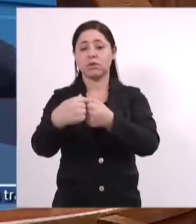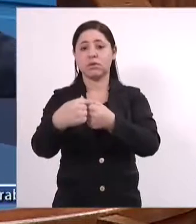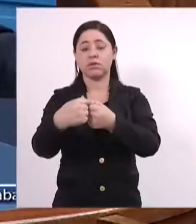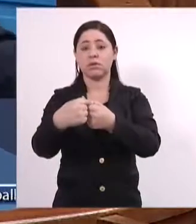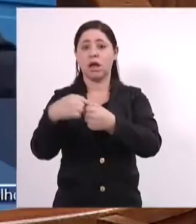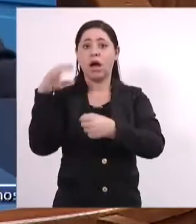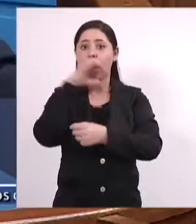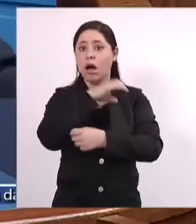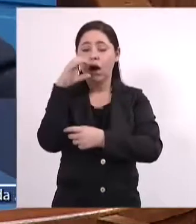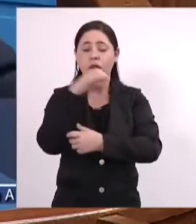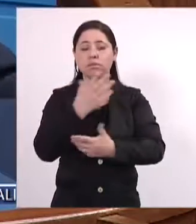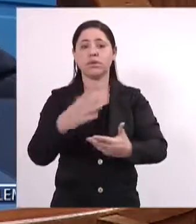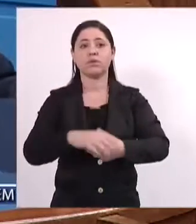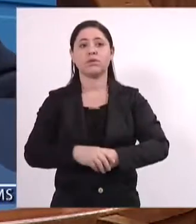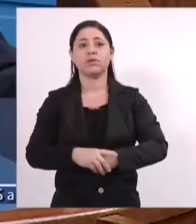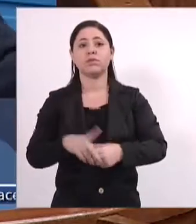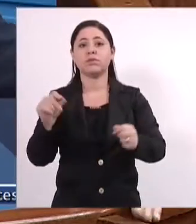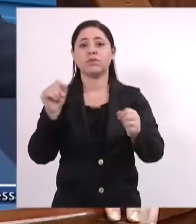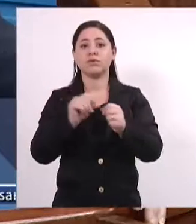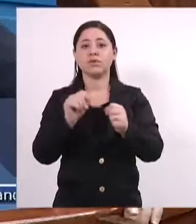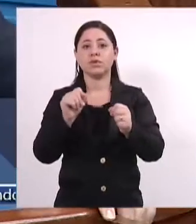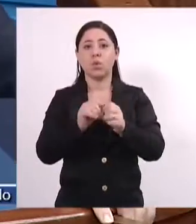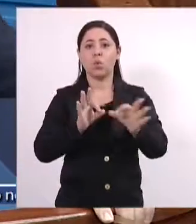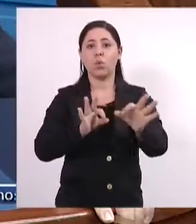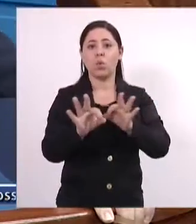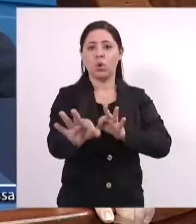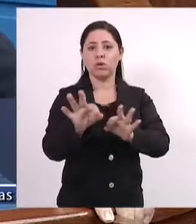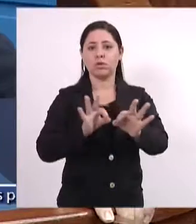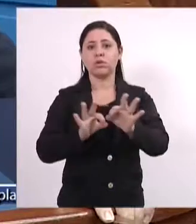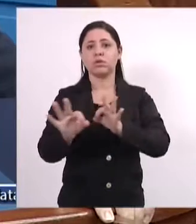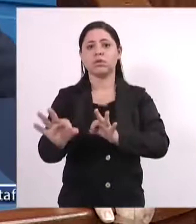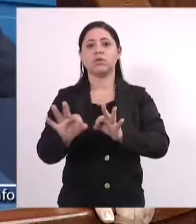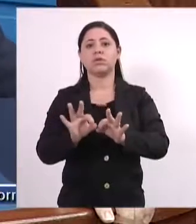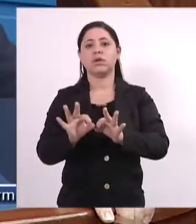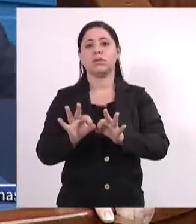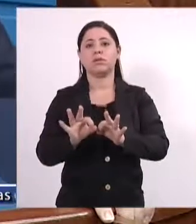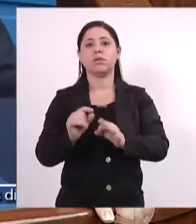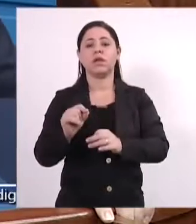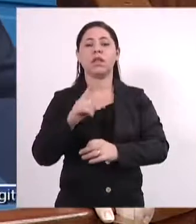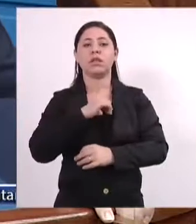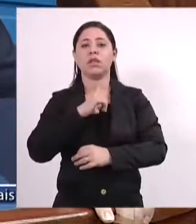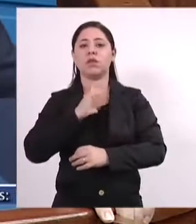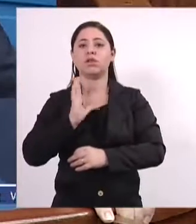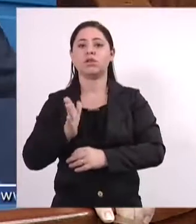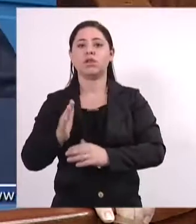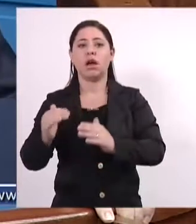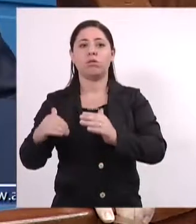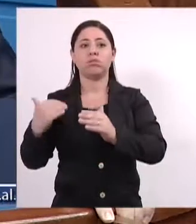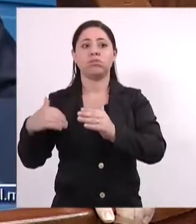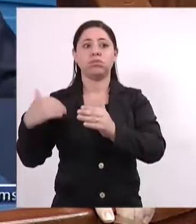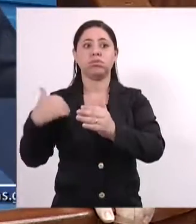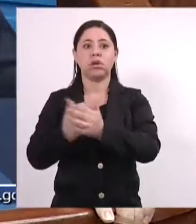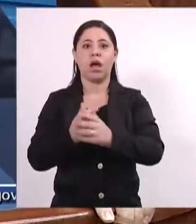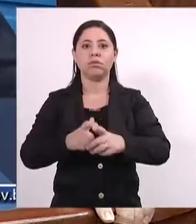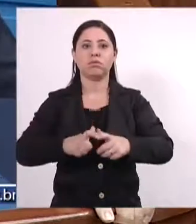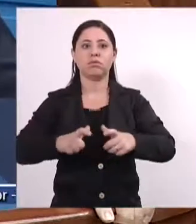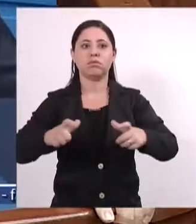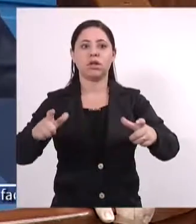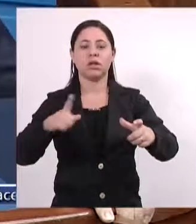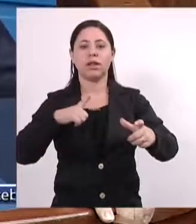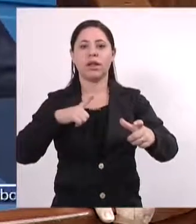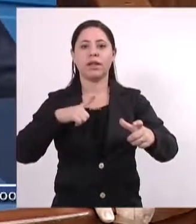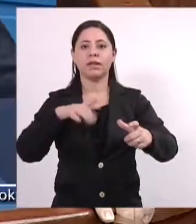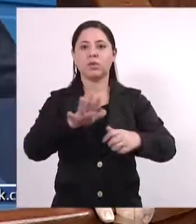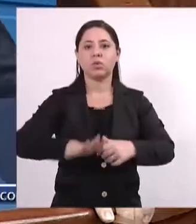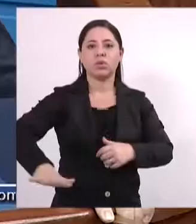corram para se organizarem. Aqueles que já estão mais avançados, como do